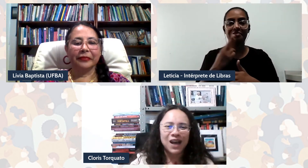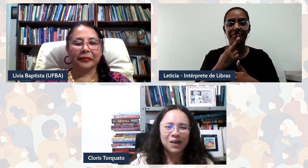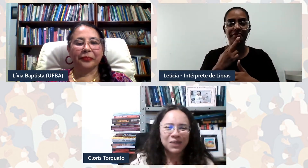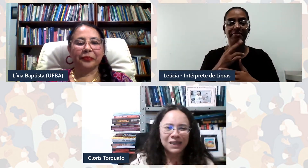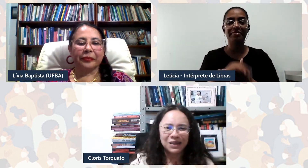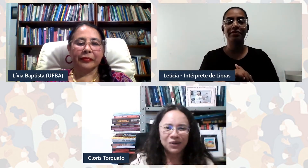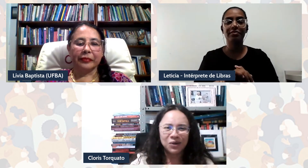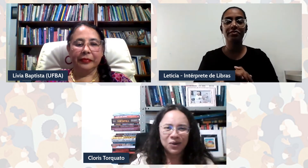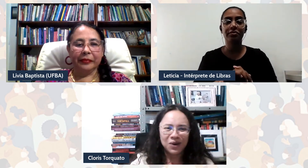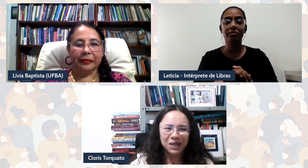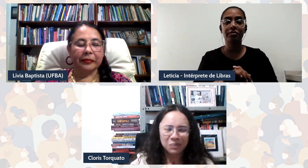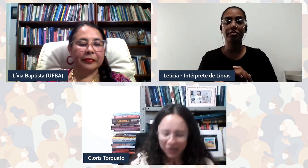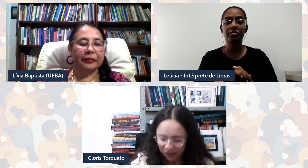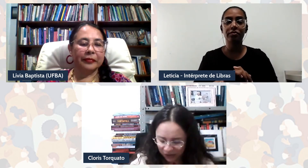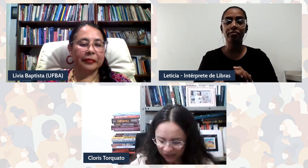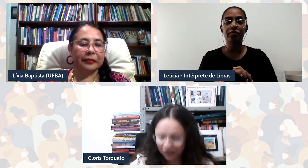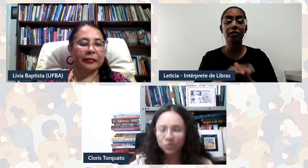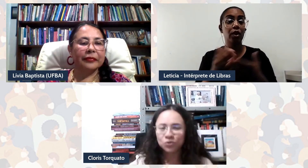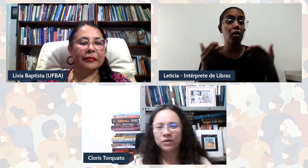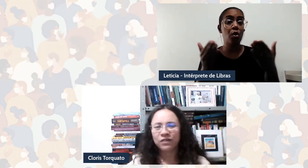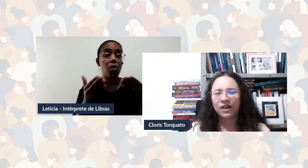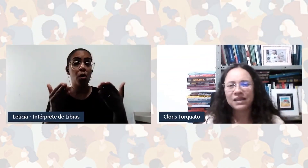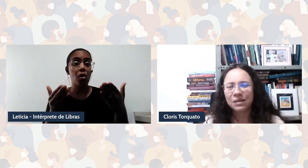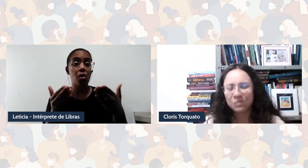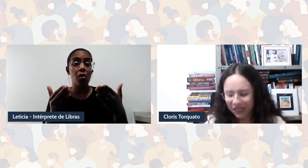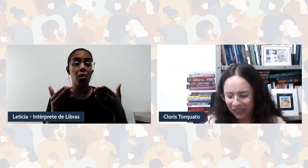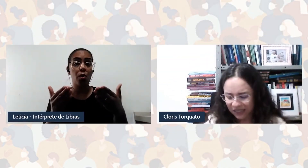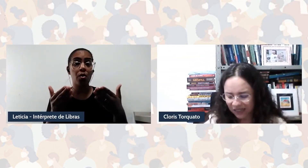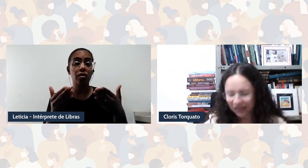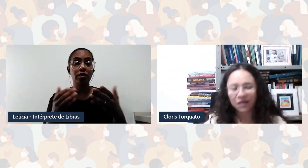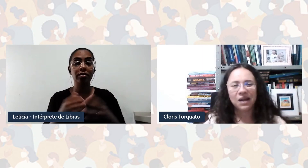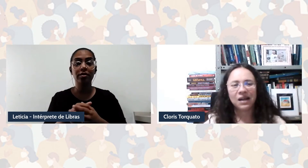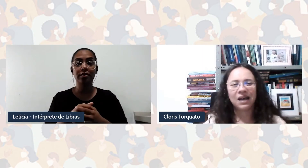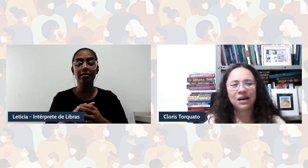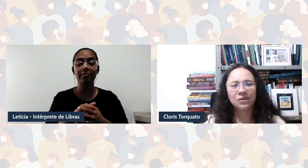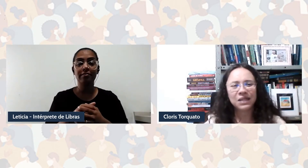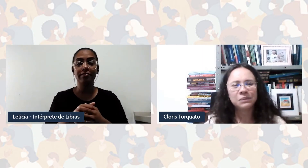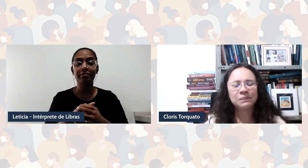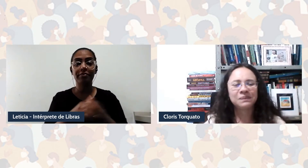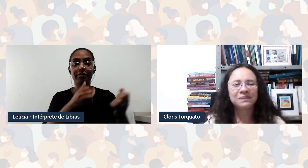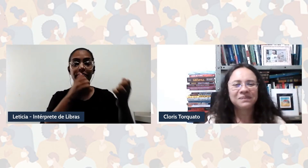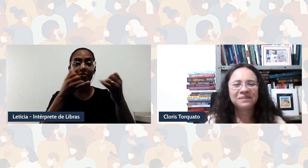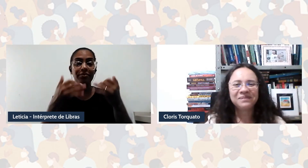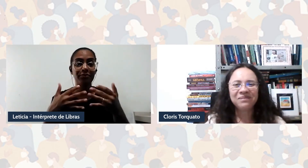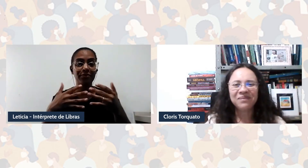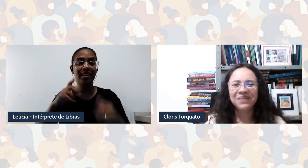a gente abre, então, agora pra nossa última fala da mesa que é com a Laura.